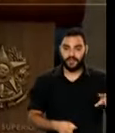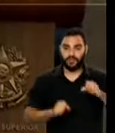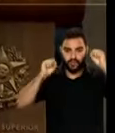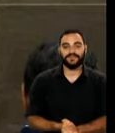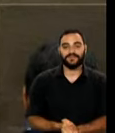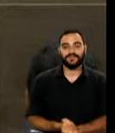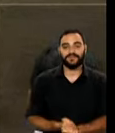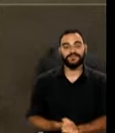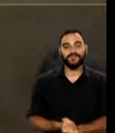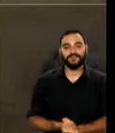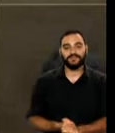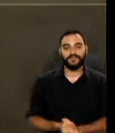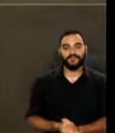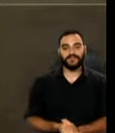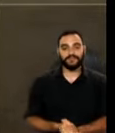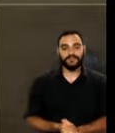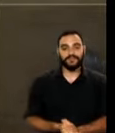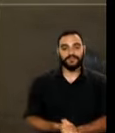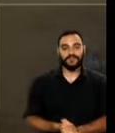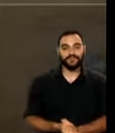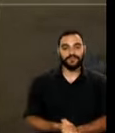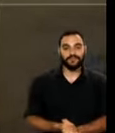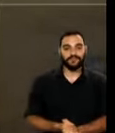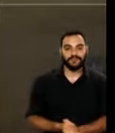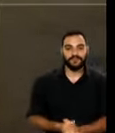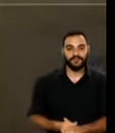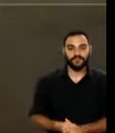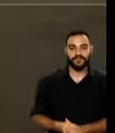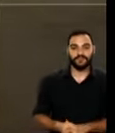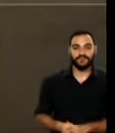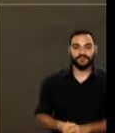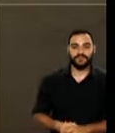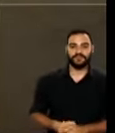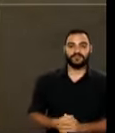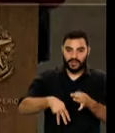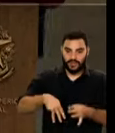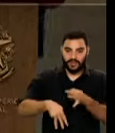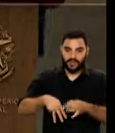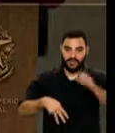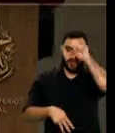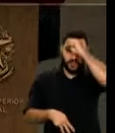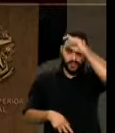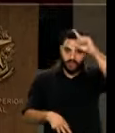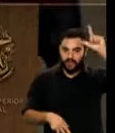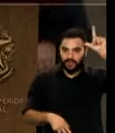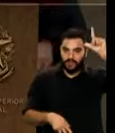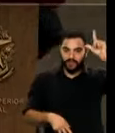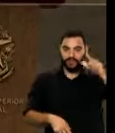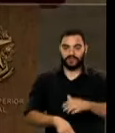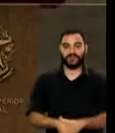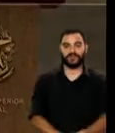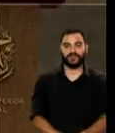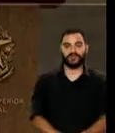pode ser barrado de entrar nos Estados Unidos ou até mesmo deportado, caso a legislação entre em vigor